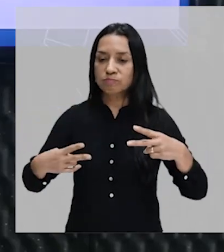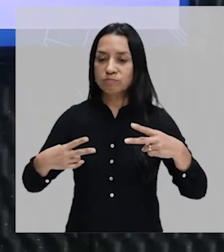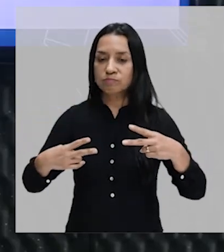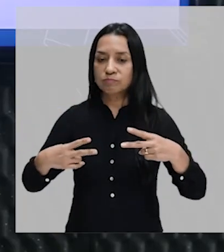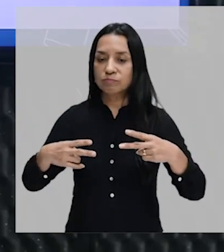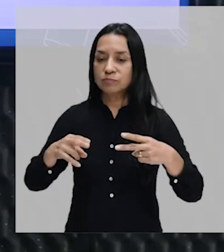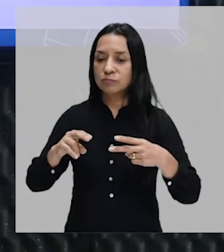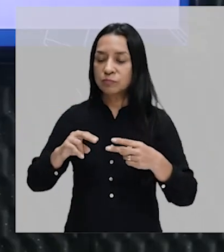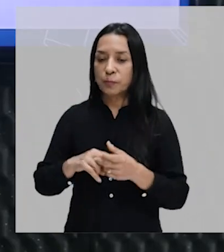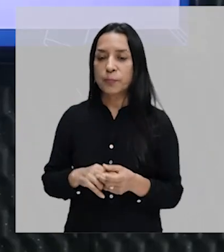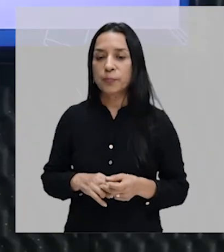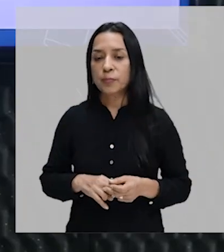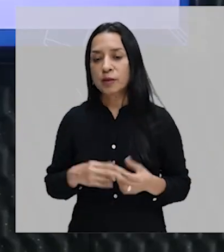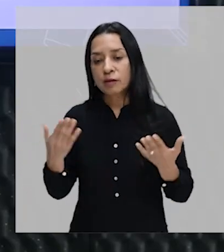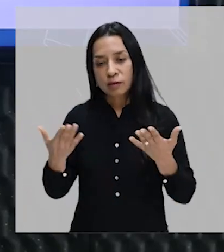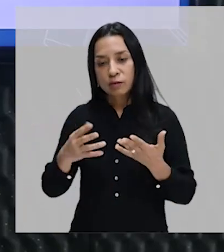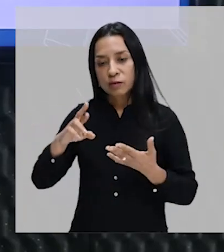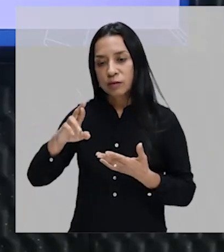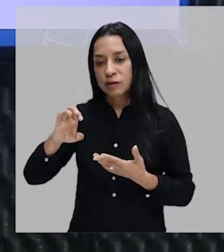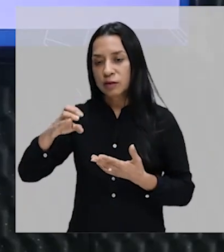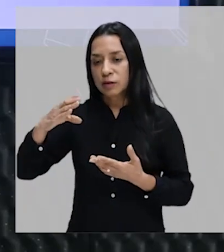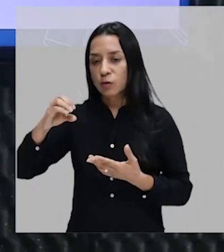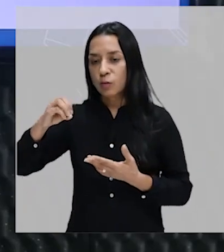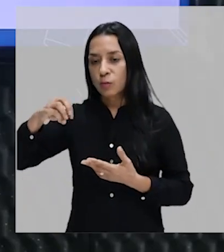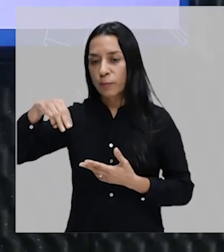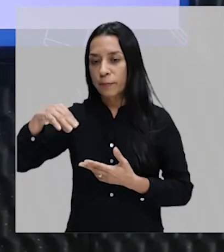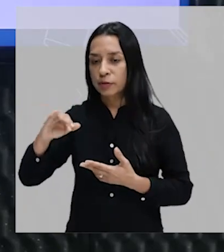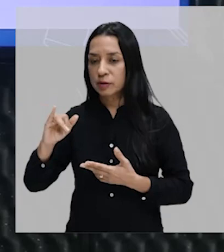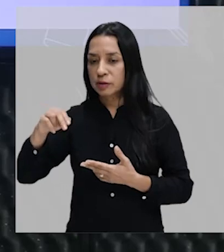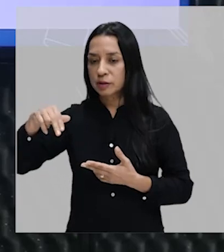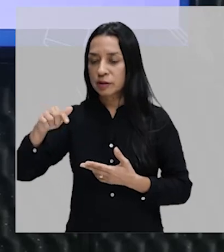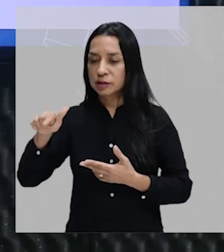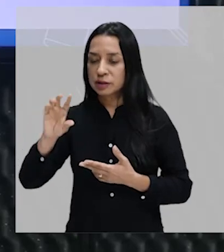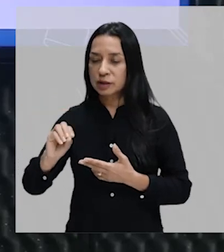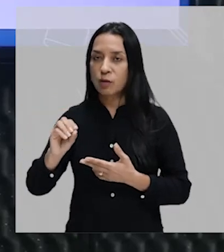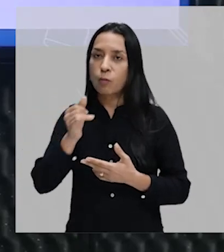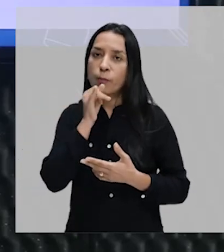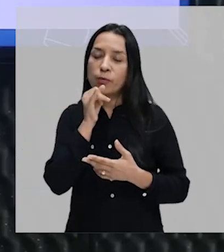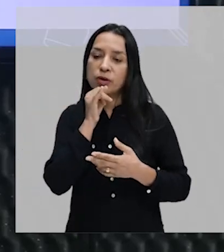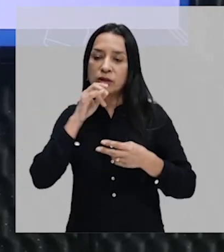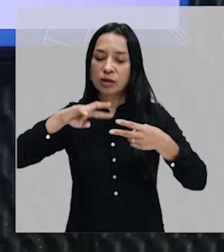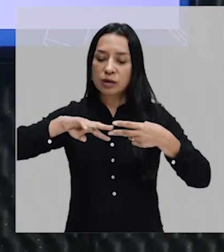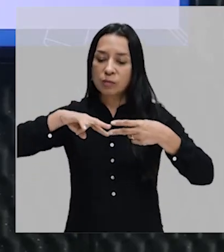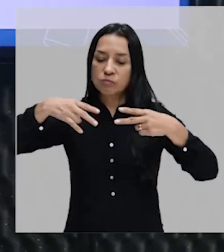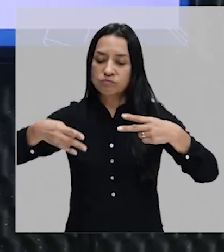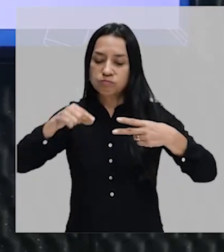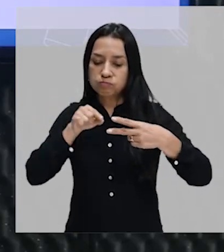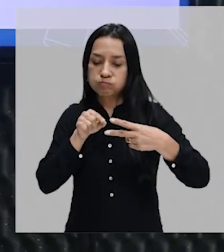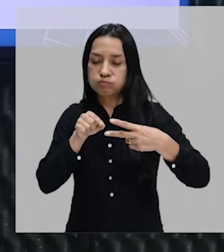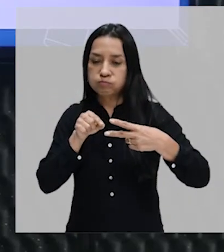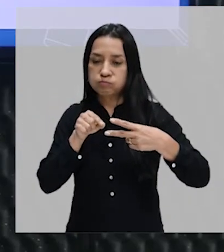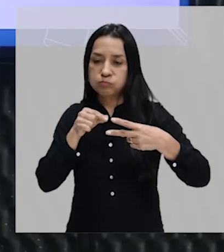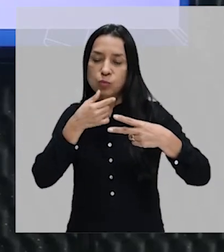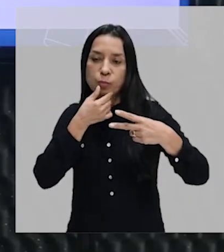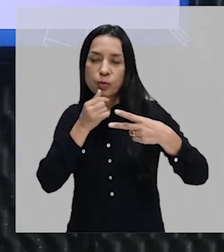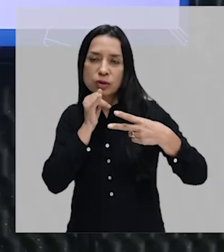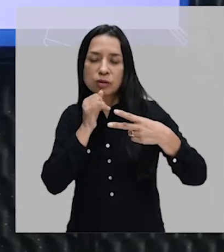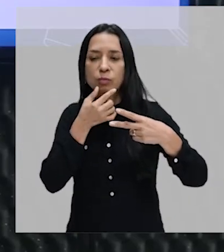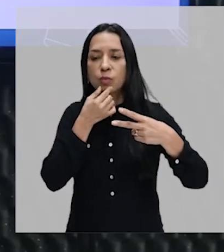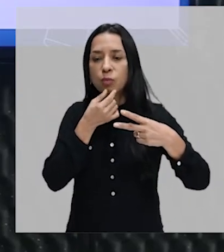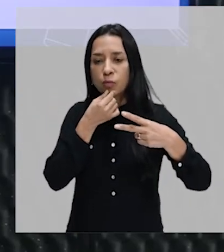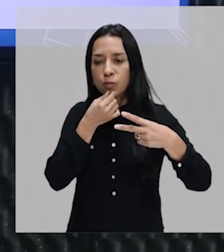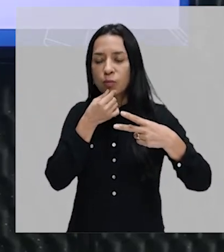A recombinação seria essas misturas. Por exemplo, quando o indivíduo masculino, né,